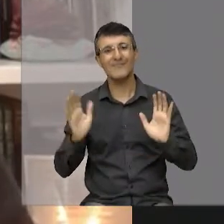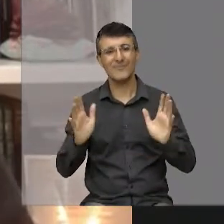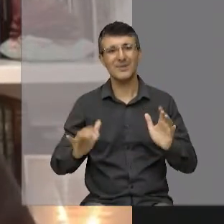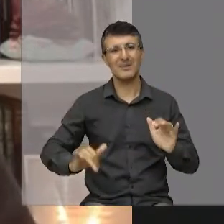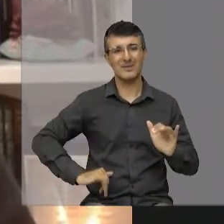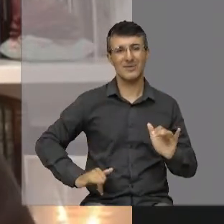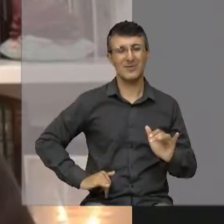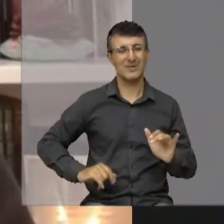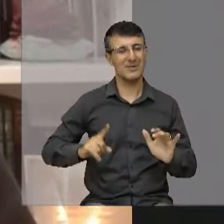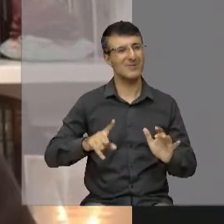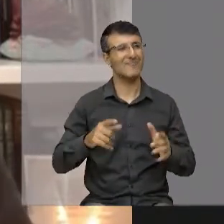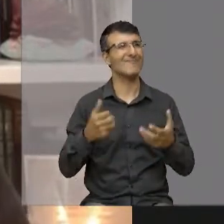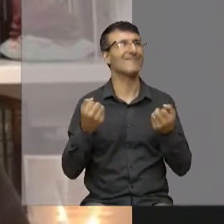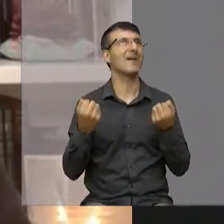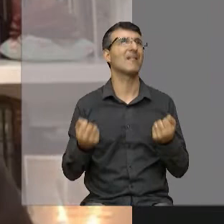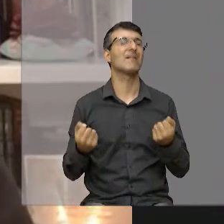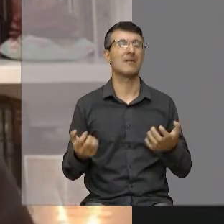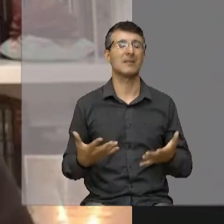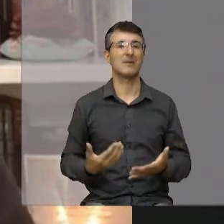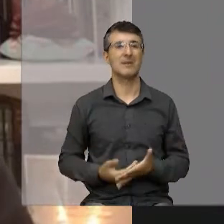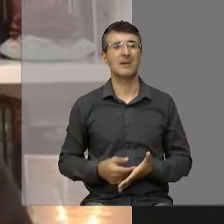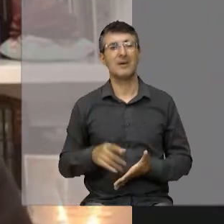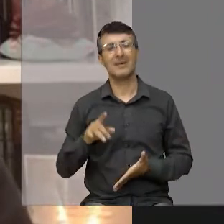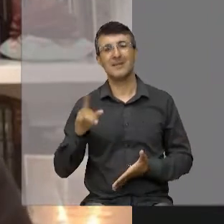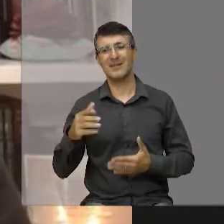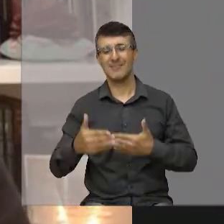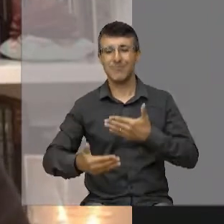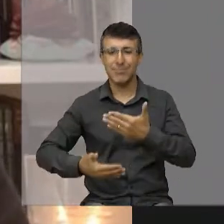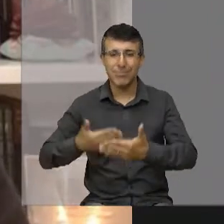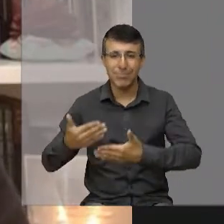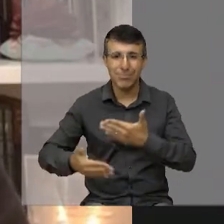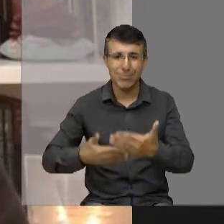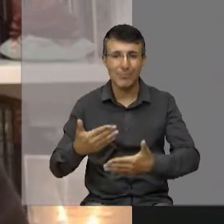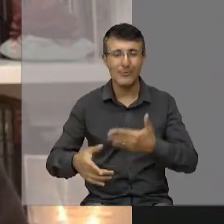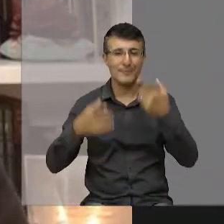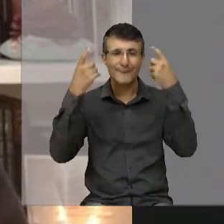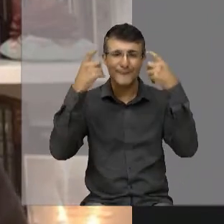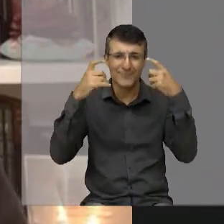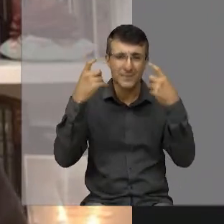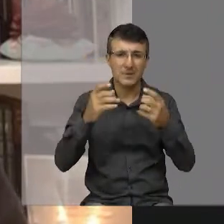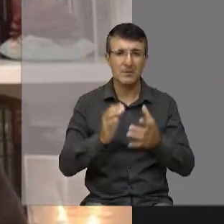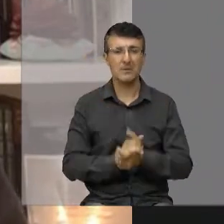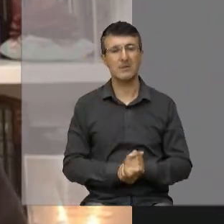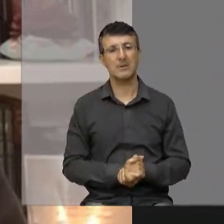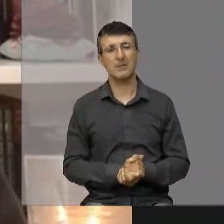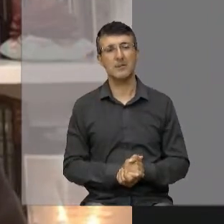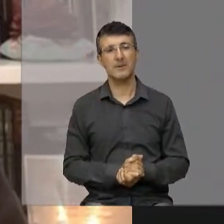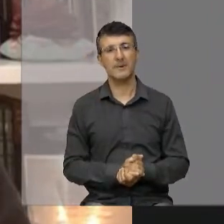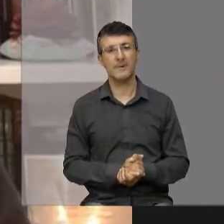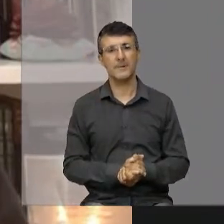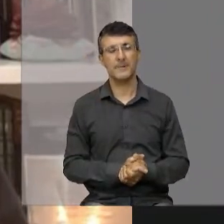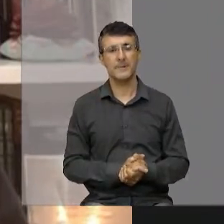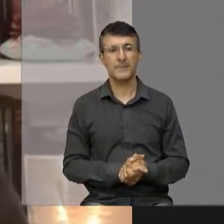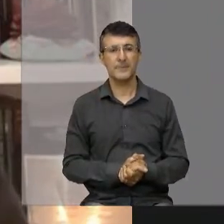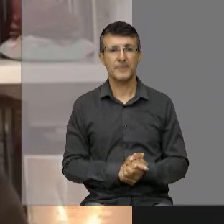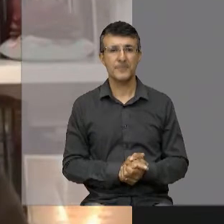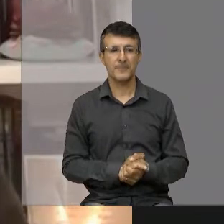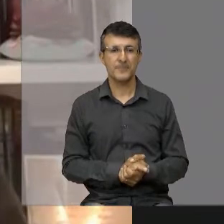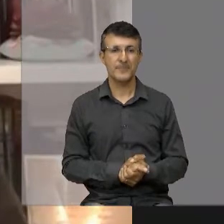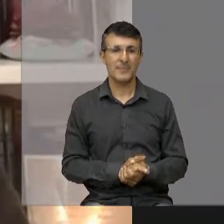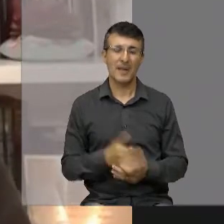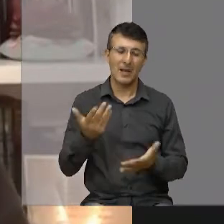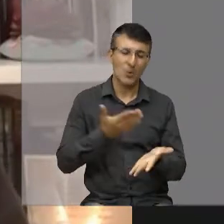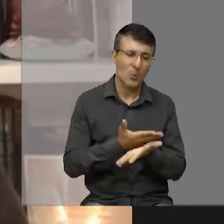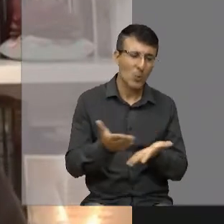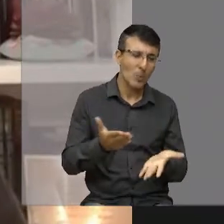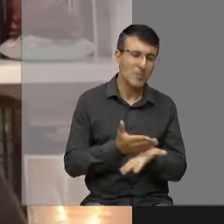não aguenta mais viver naquele ciclo da violência, né. A violência, ela é entendida inclusive como cíclica. Ela começa como